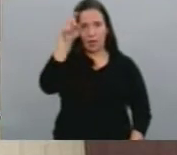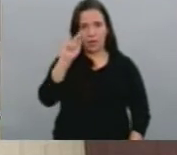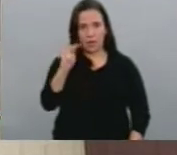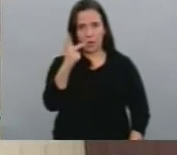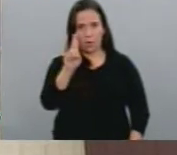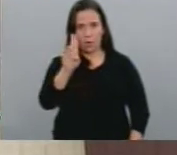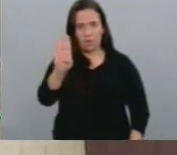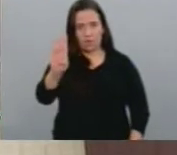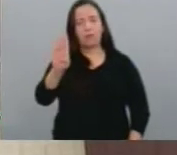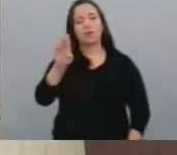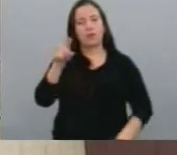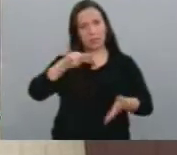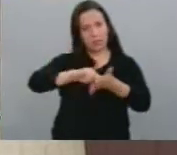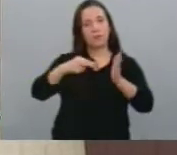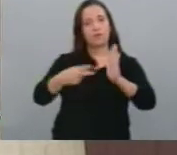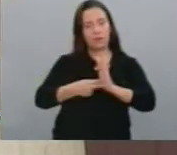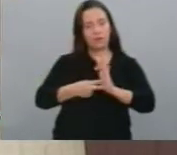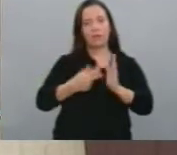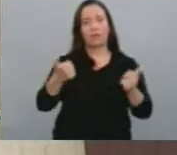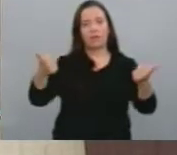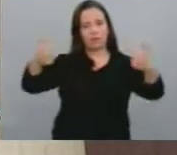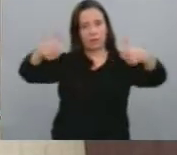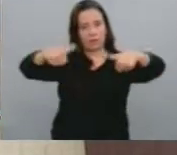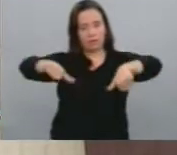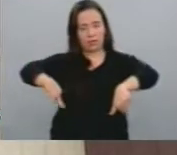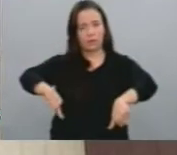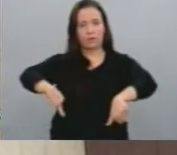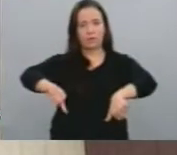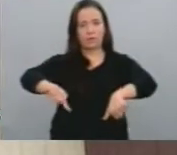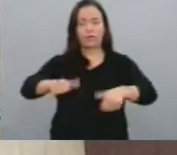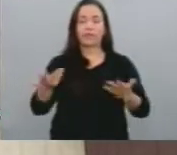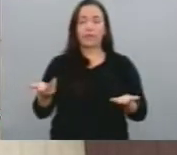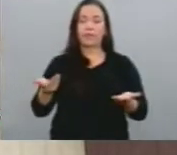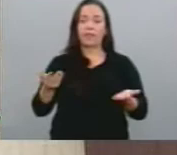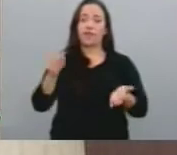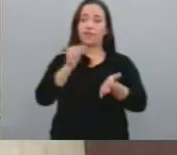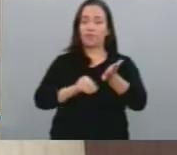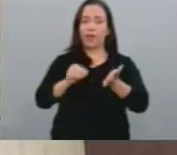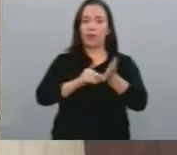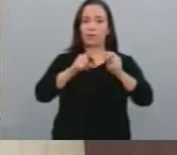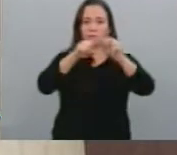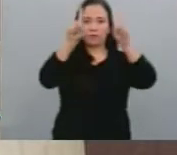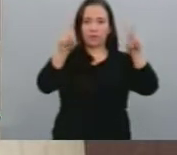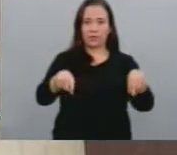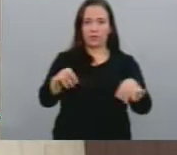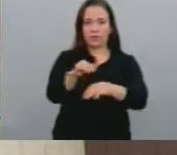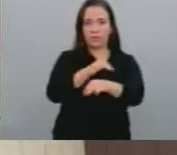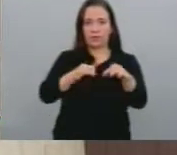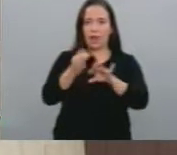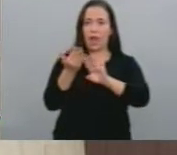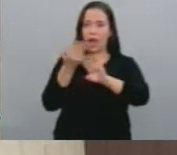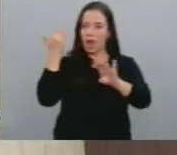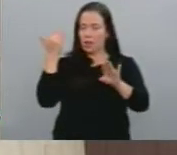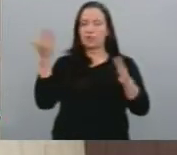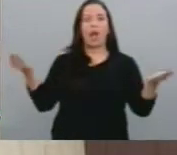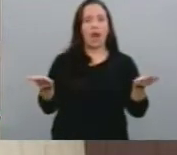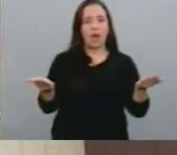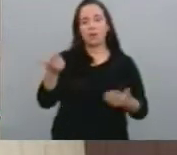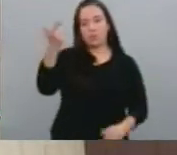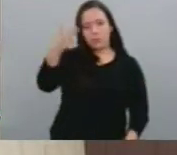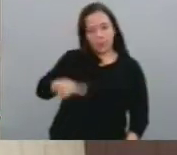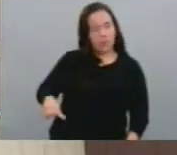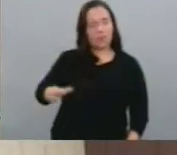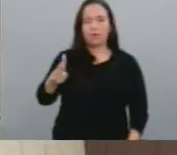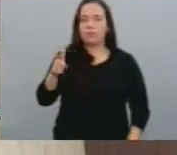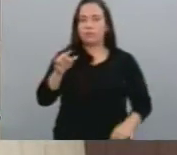é incentivar o atraso. É dizer o seguinte, não fizemos planejamento estratégico no passado, continuamos a não fazer planejamento